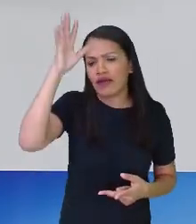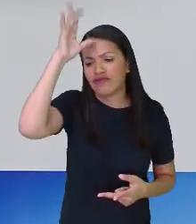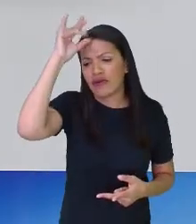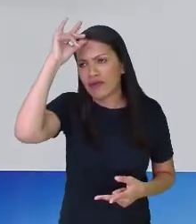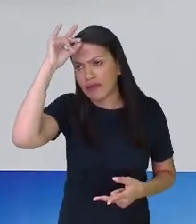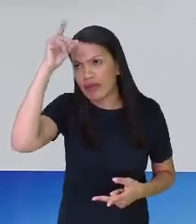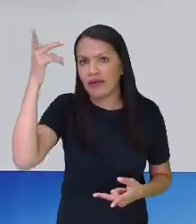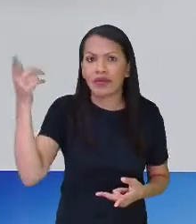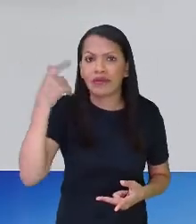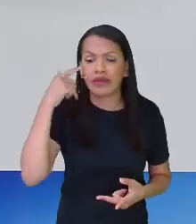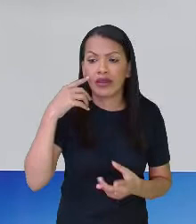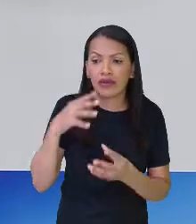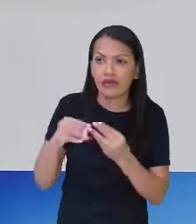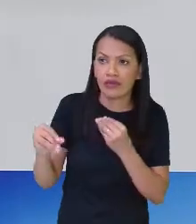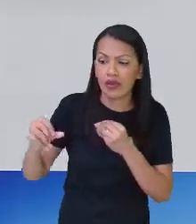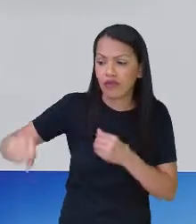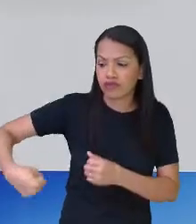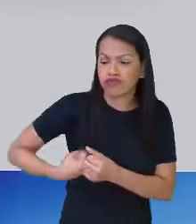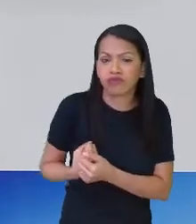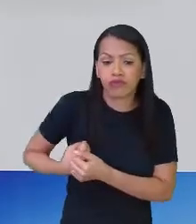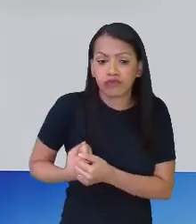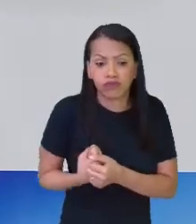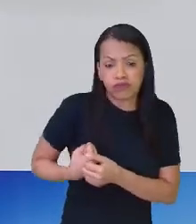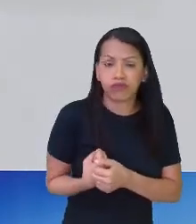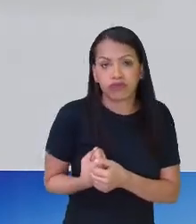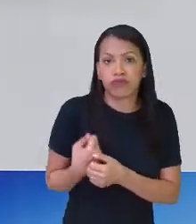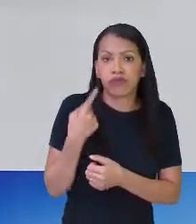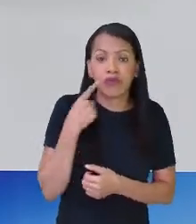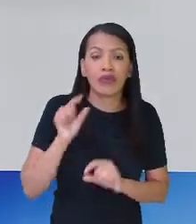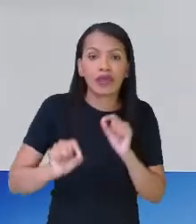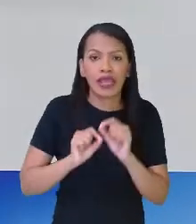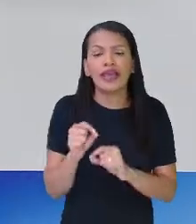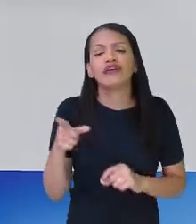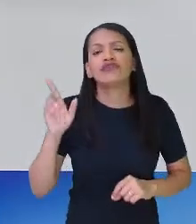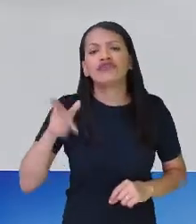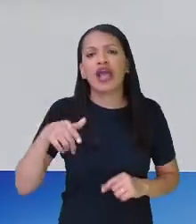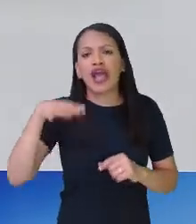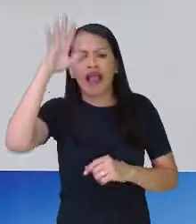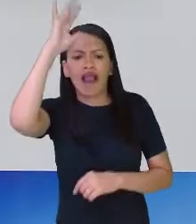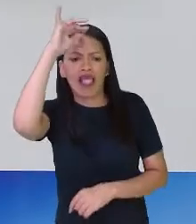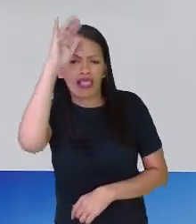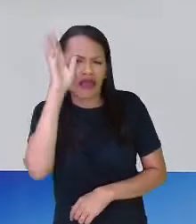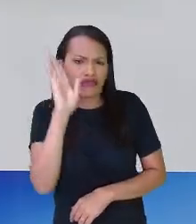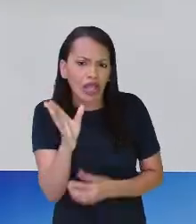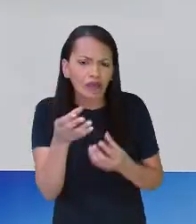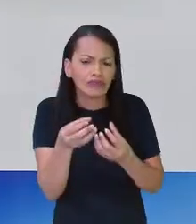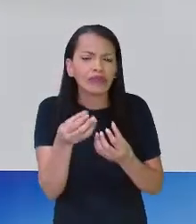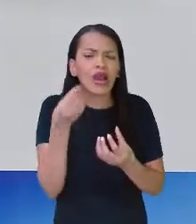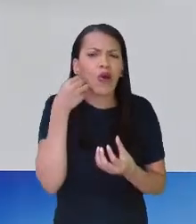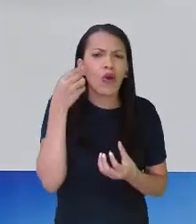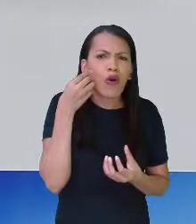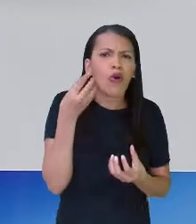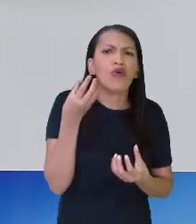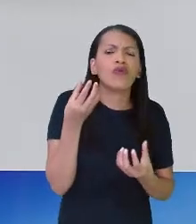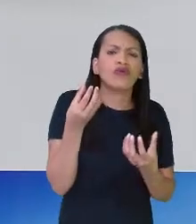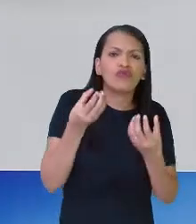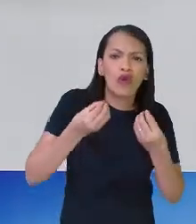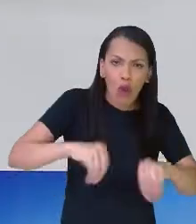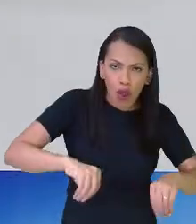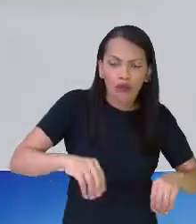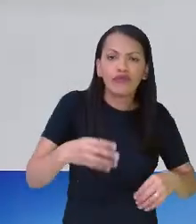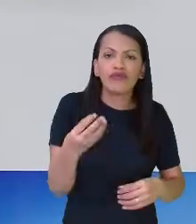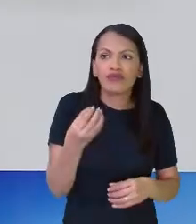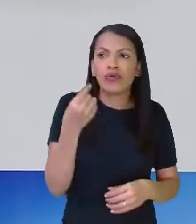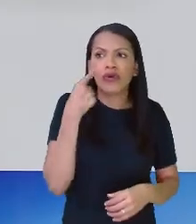quando estava na fuga, professora Mauricéia, a galinha já botava ovo, aí do ovo já produzia outro. E assim ia, e assim ia. Eles iam conseguindo